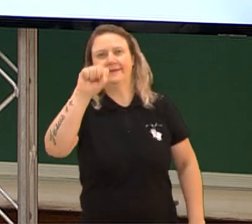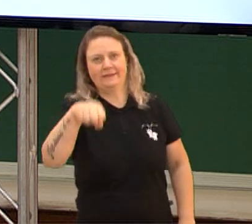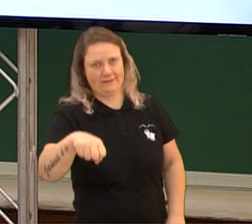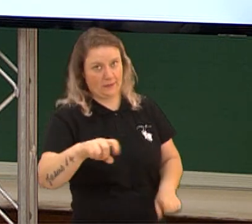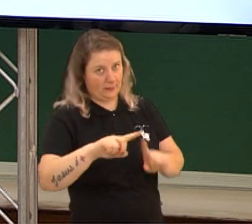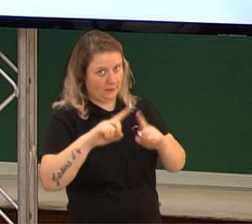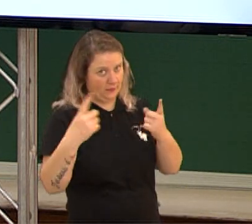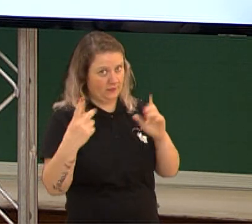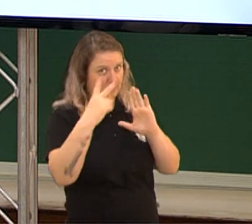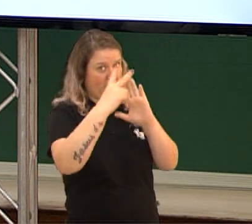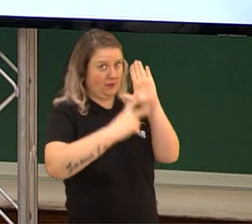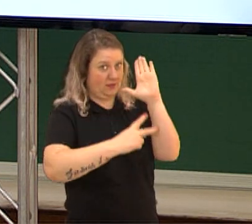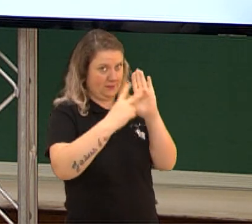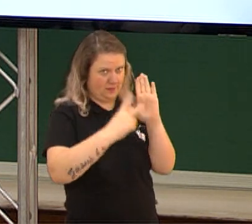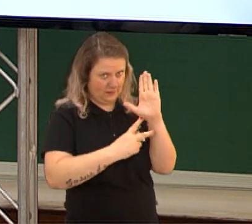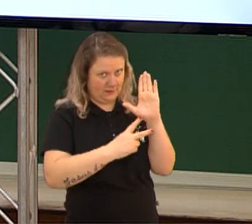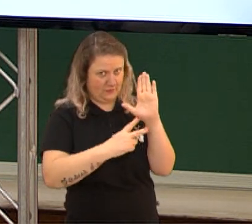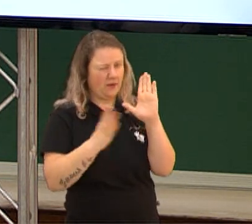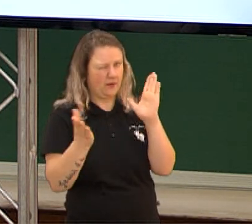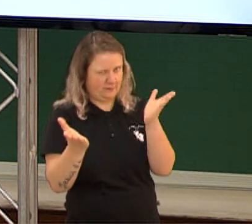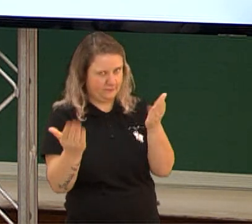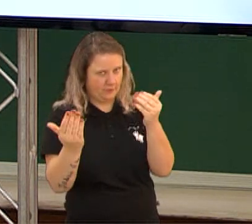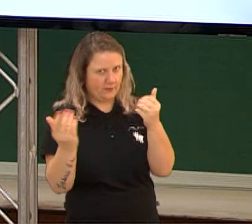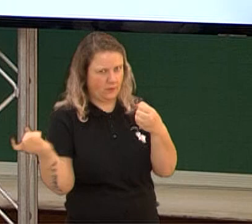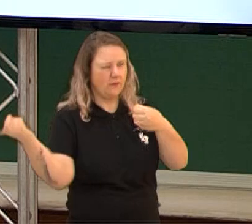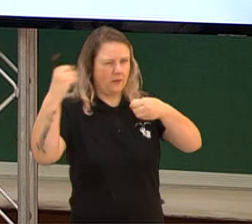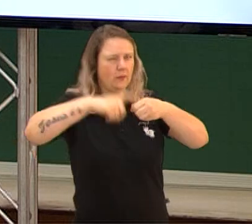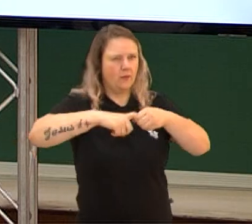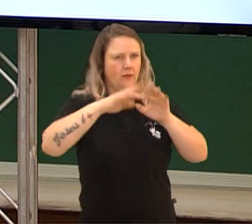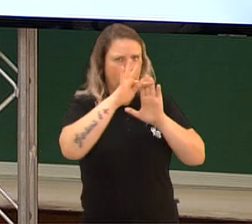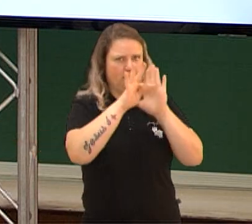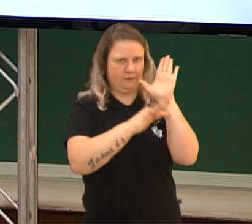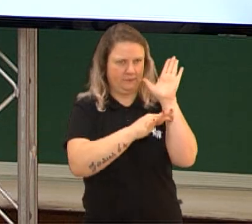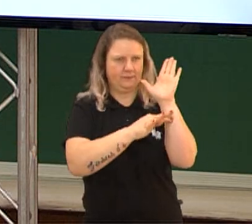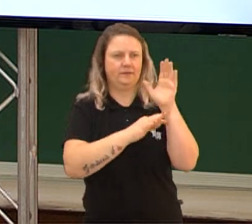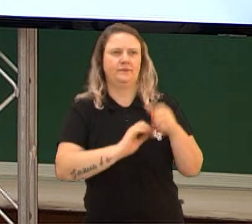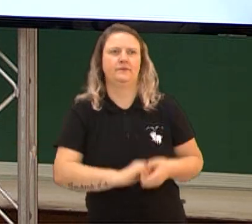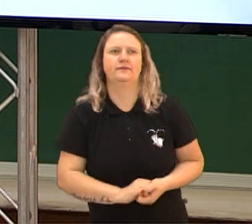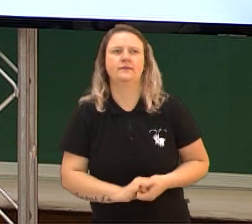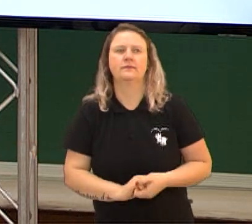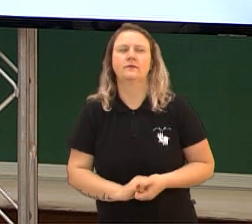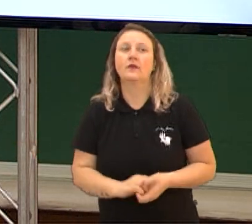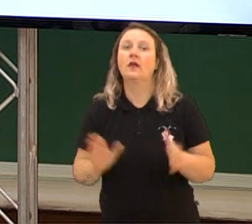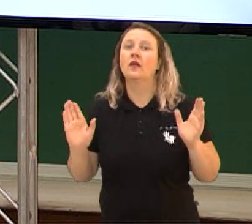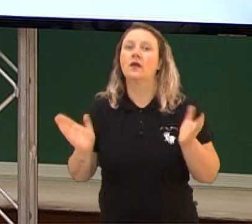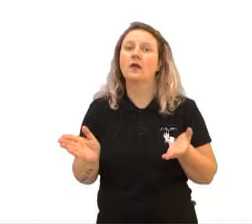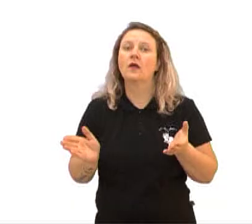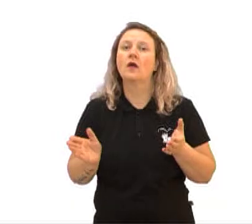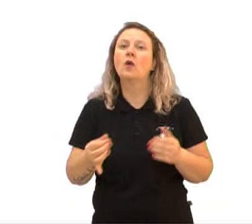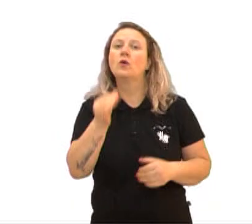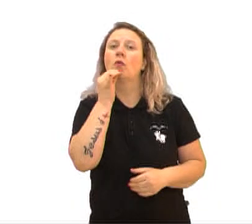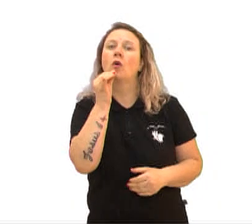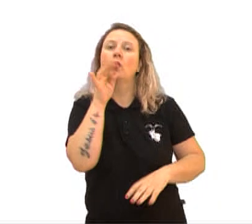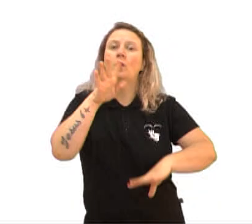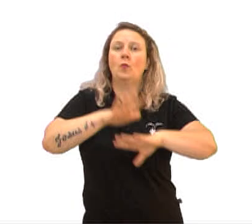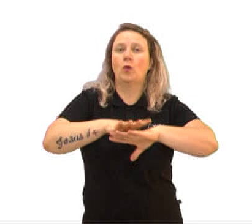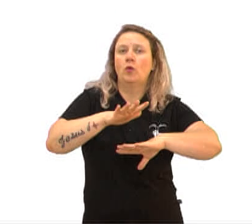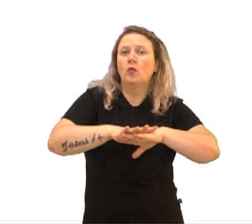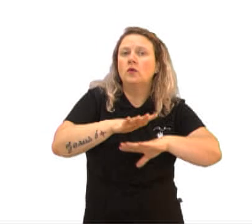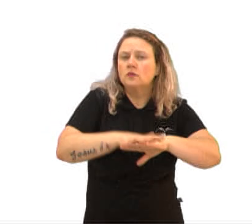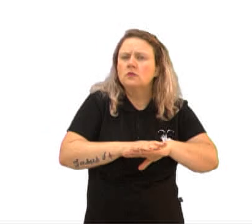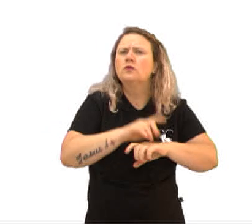vocês leram o enunciado? Vou voltar, tá? Karma, a gente já vai dar a resposta. Vou voltar. Um modelo matemático usado